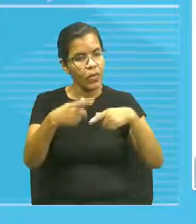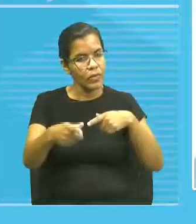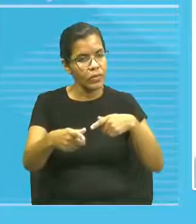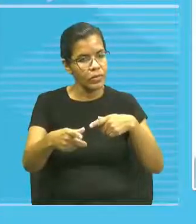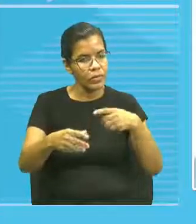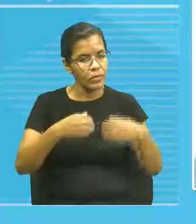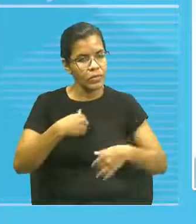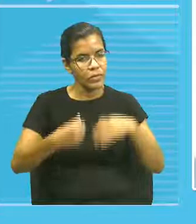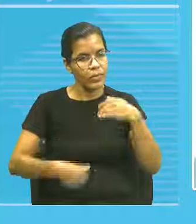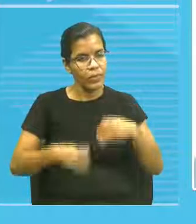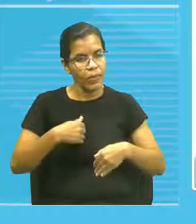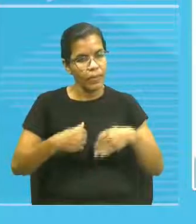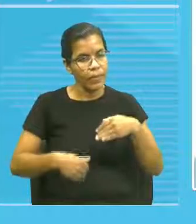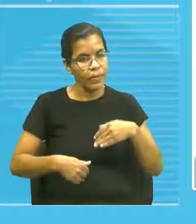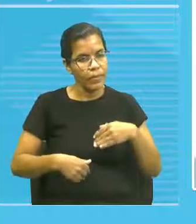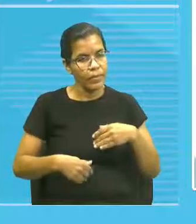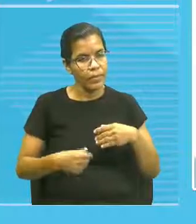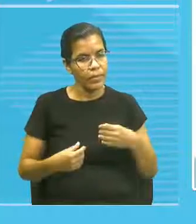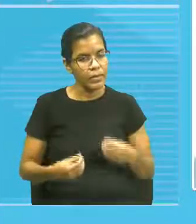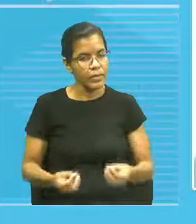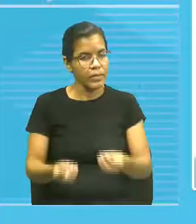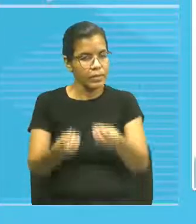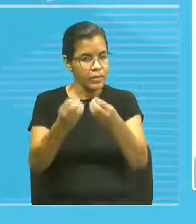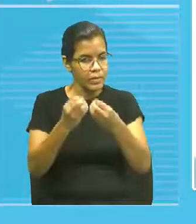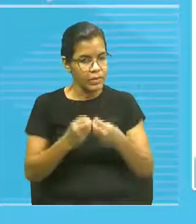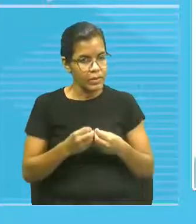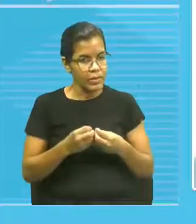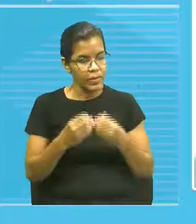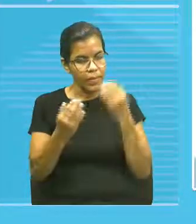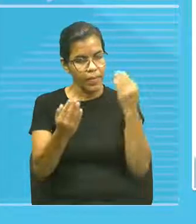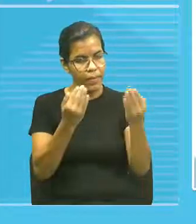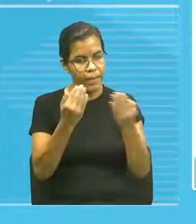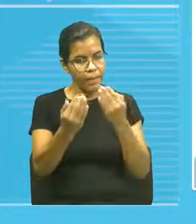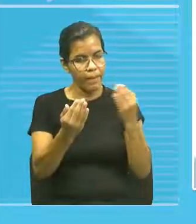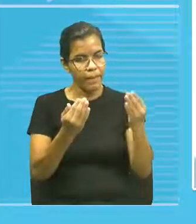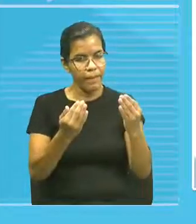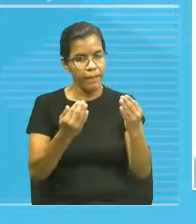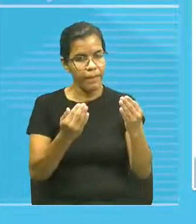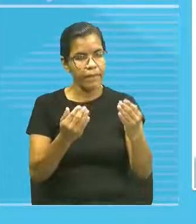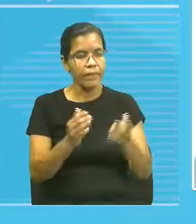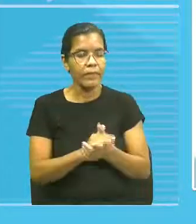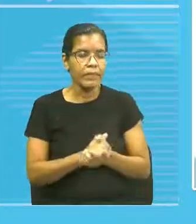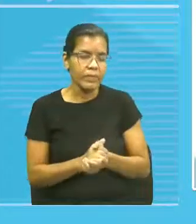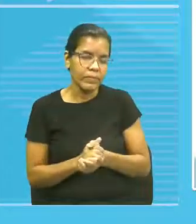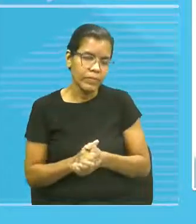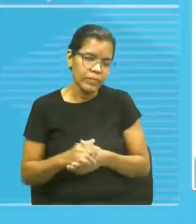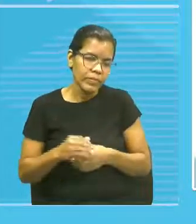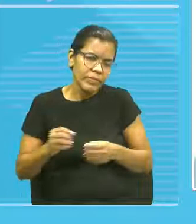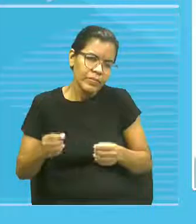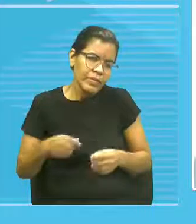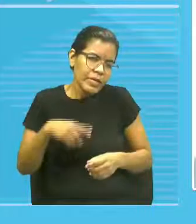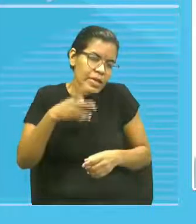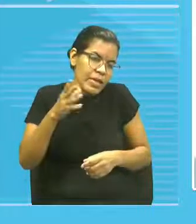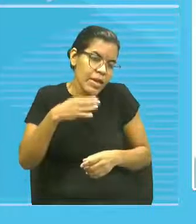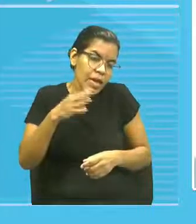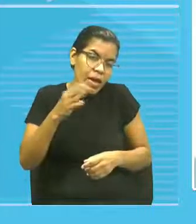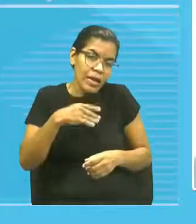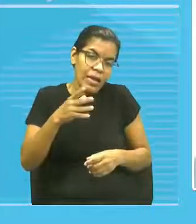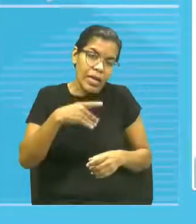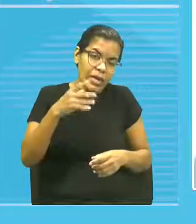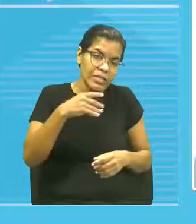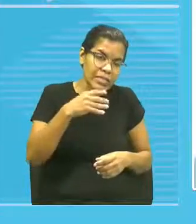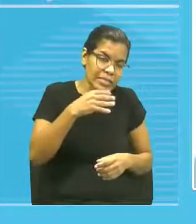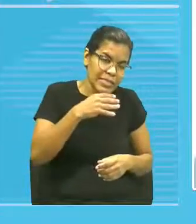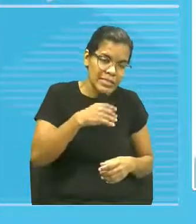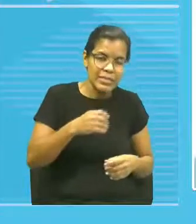A outro corpo. Você tem que levar em consideração uma comparação, tá? Então, o que é quente para você é